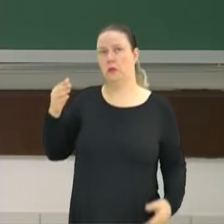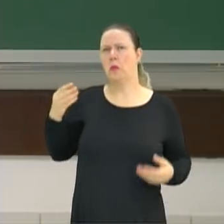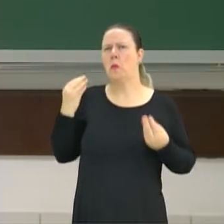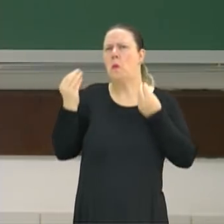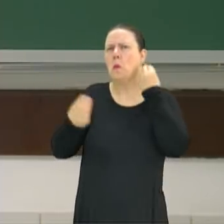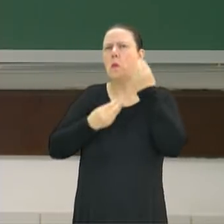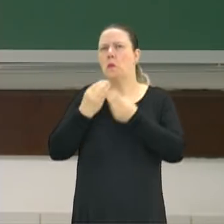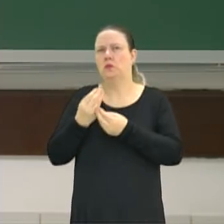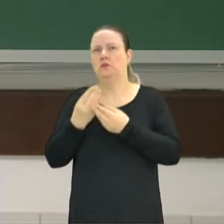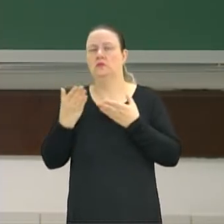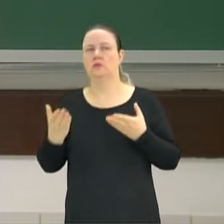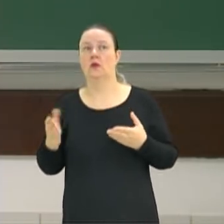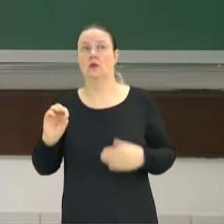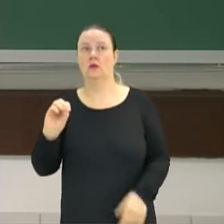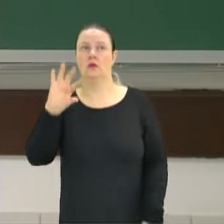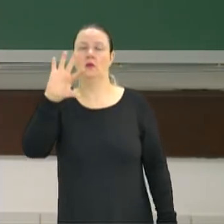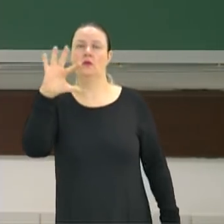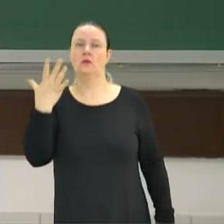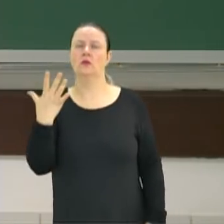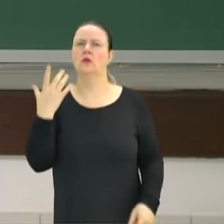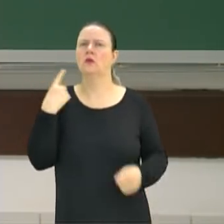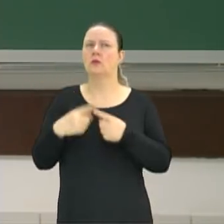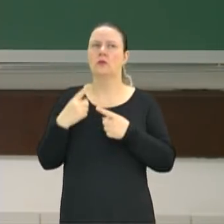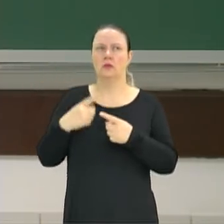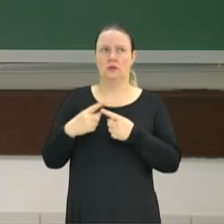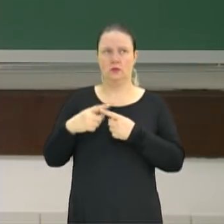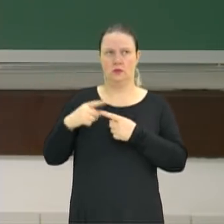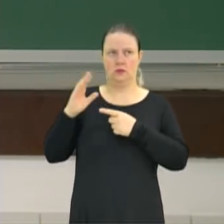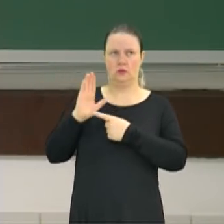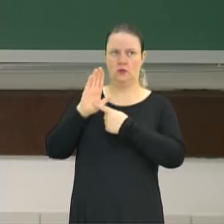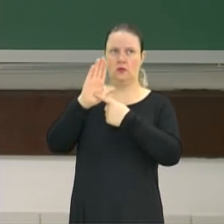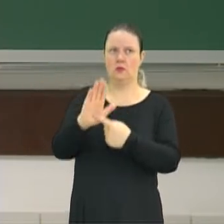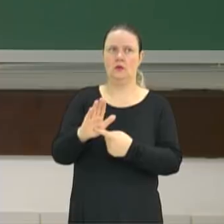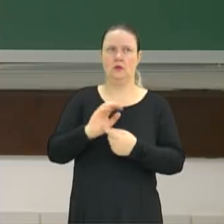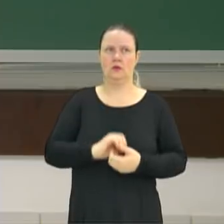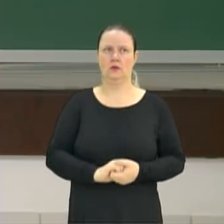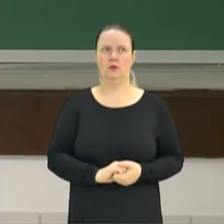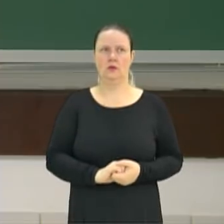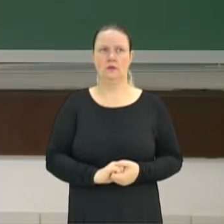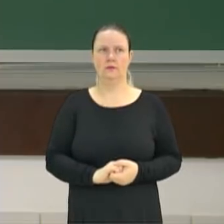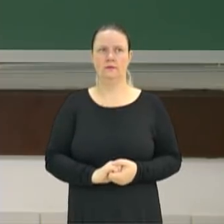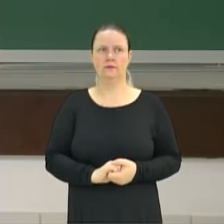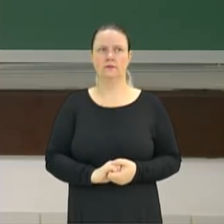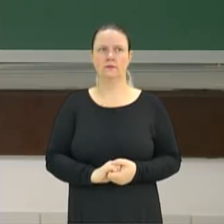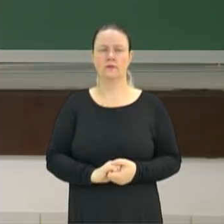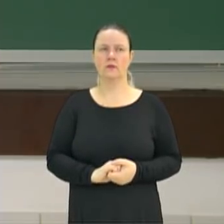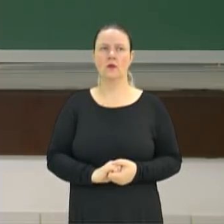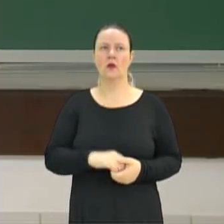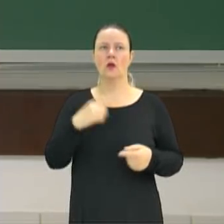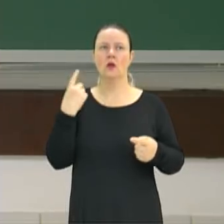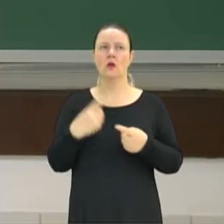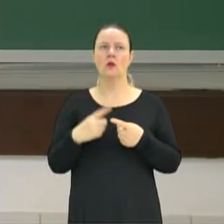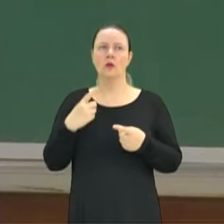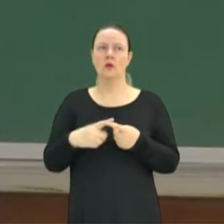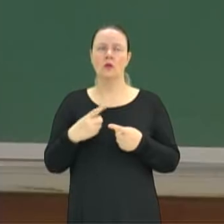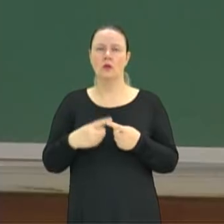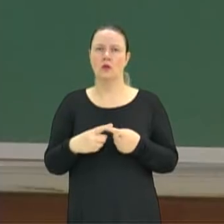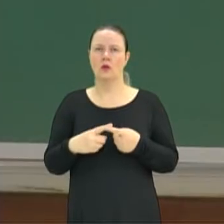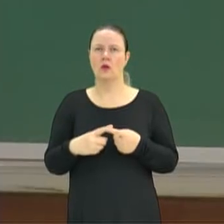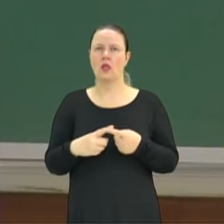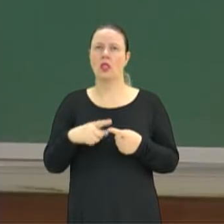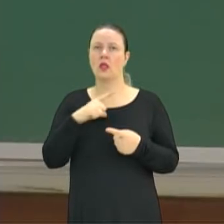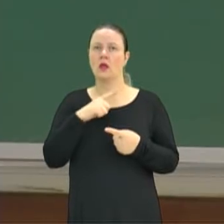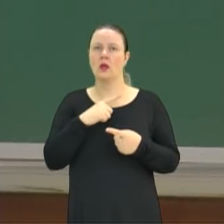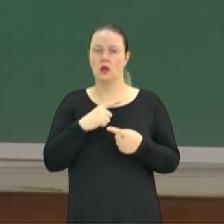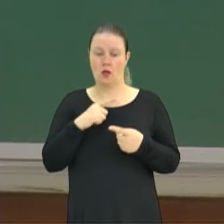acontece apenas aqui nesses ecossistemas aquáticos. Deixa eu mostrar aqui para vocês o produtor, consumidor, nível trófico, por causa disso aqui, ó. A reprodução